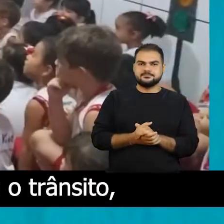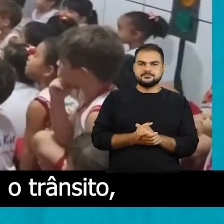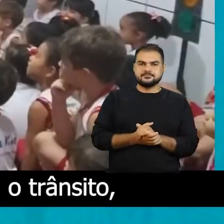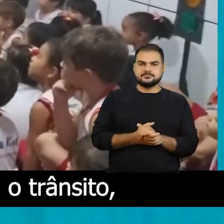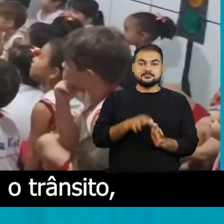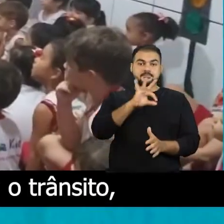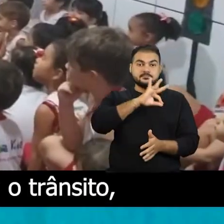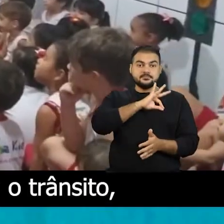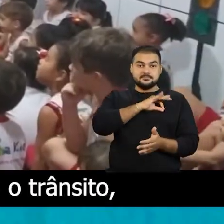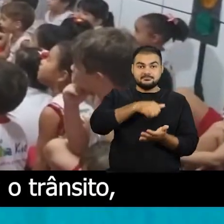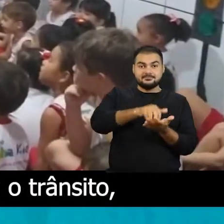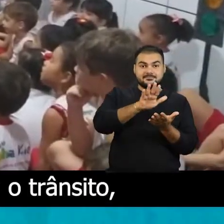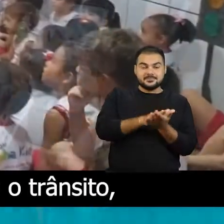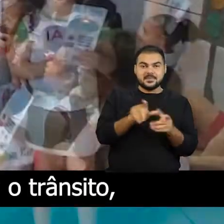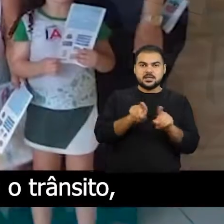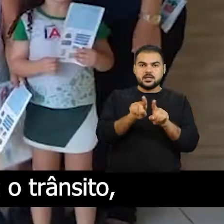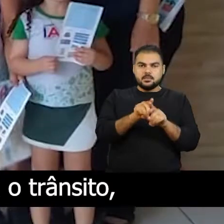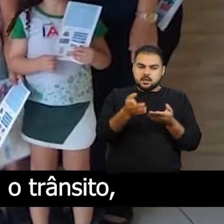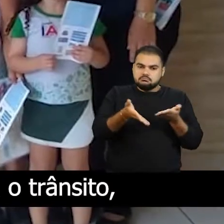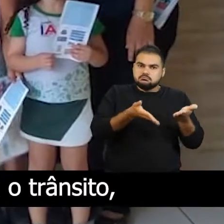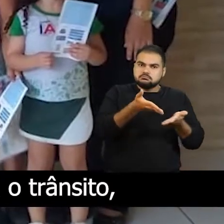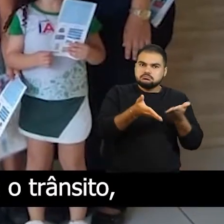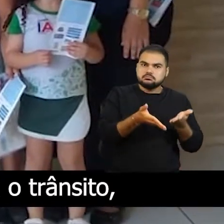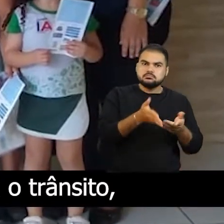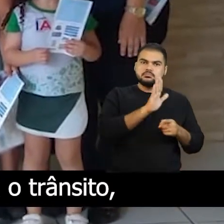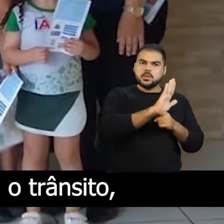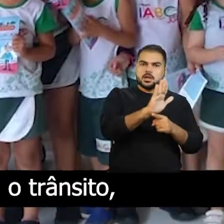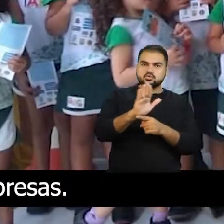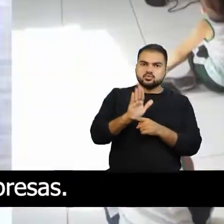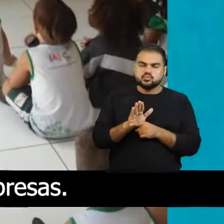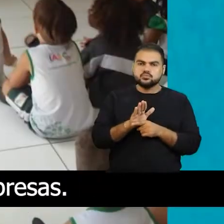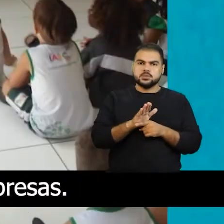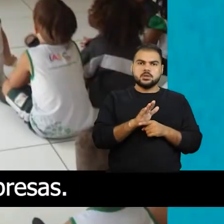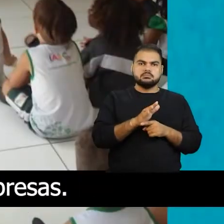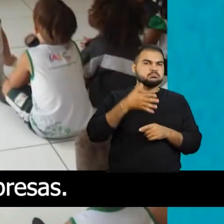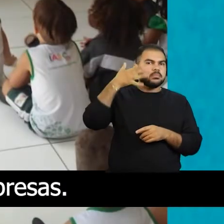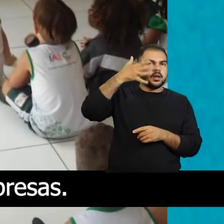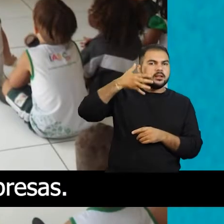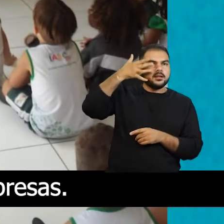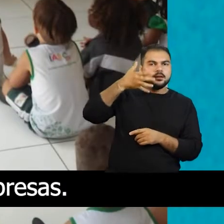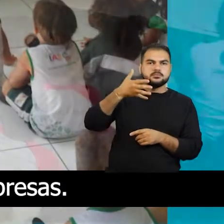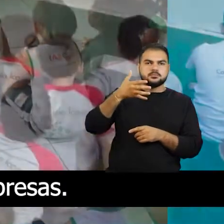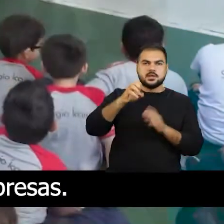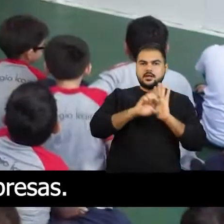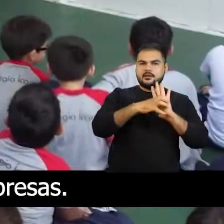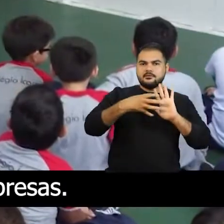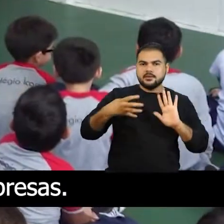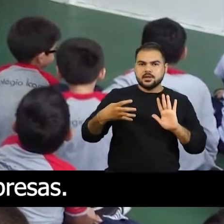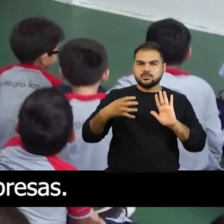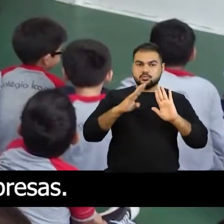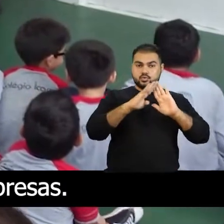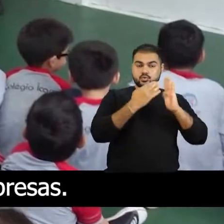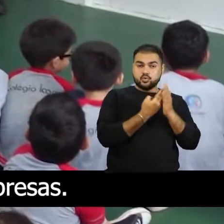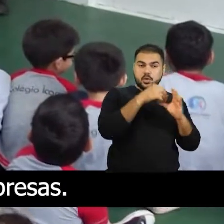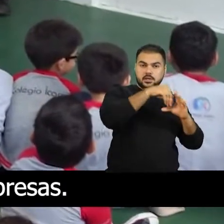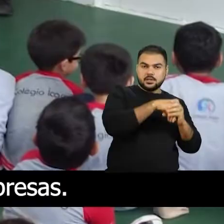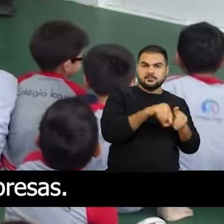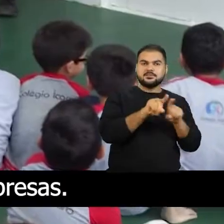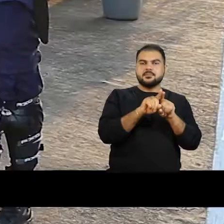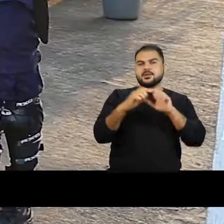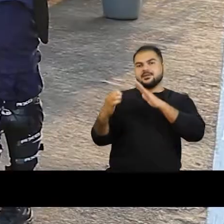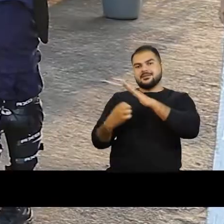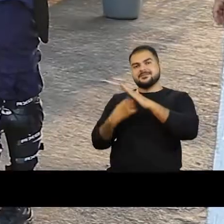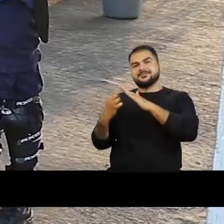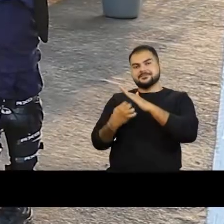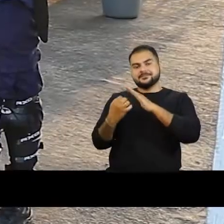A Guarda Municipal também promove educação para o trânsito, realizando palestras e eventos em escolas e